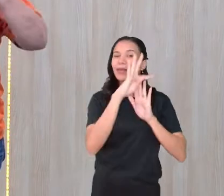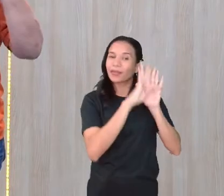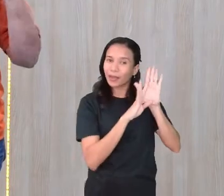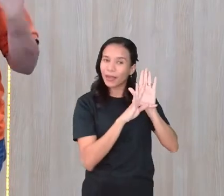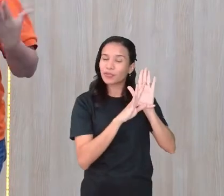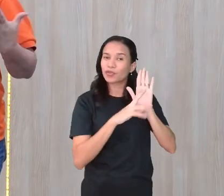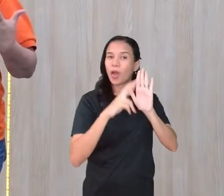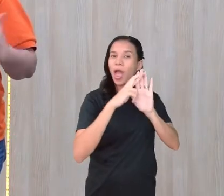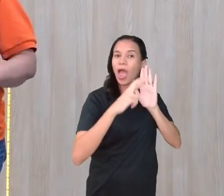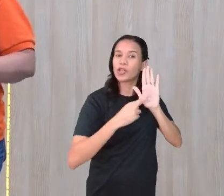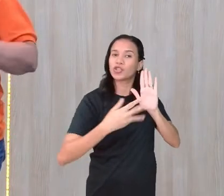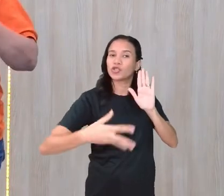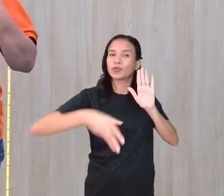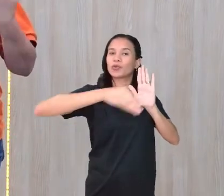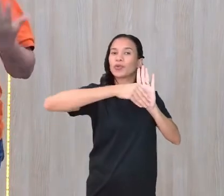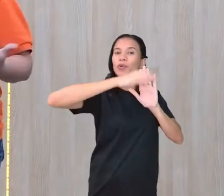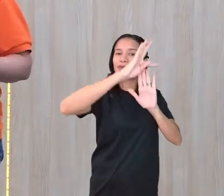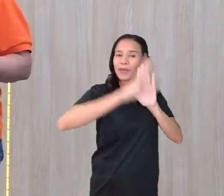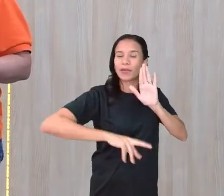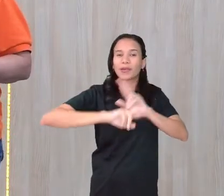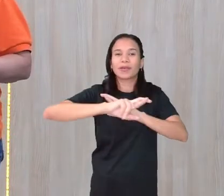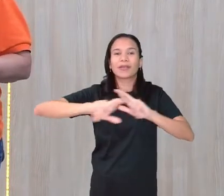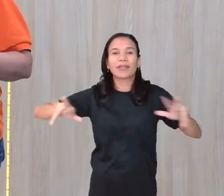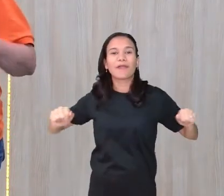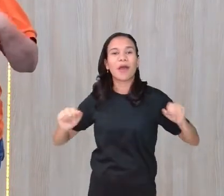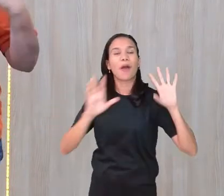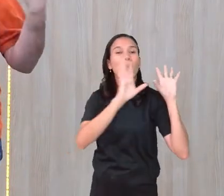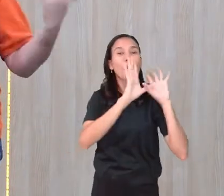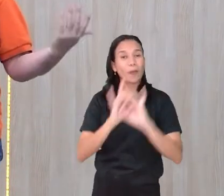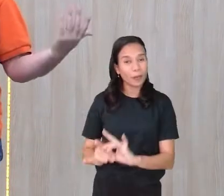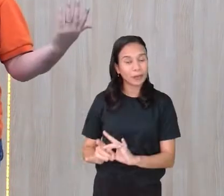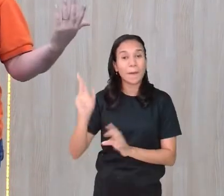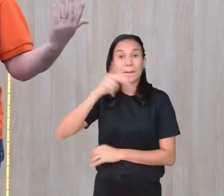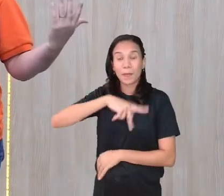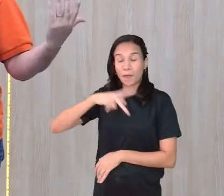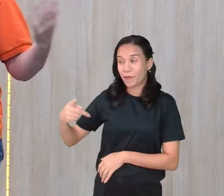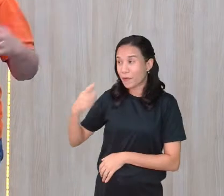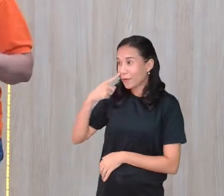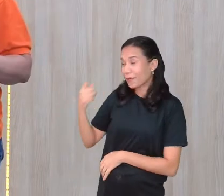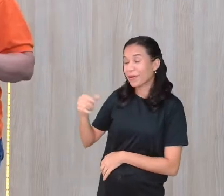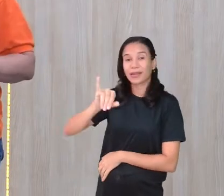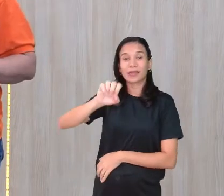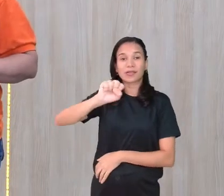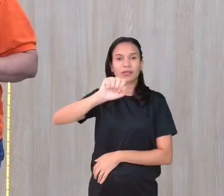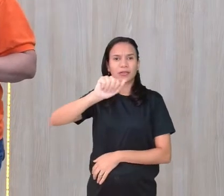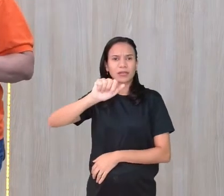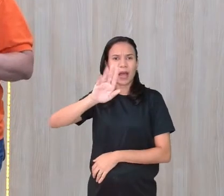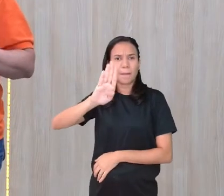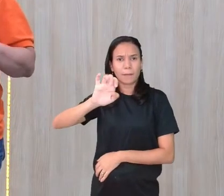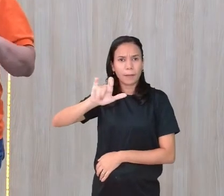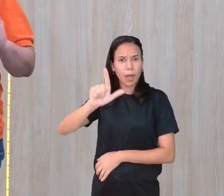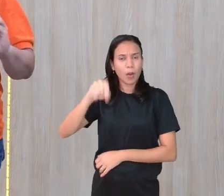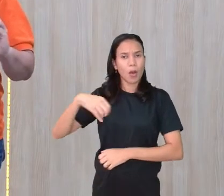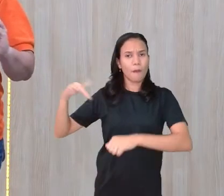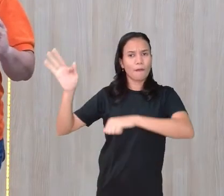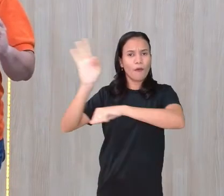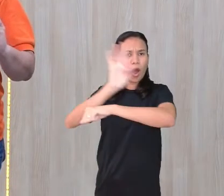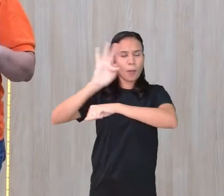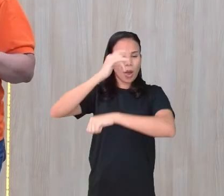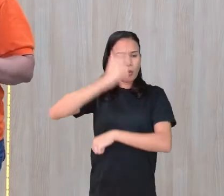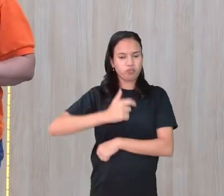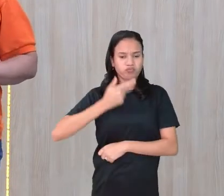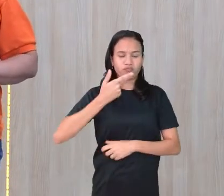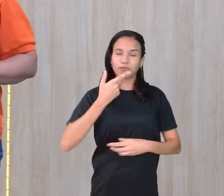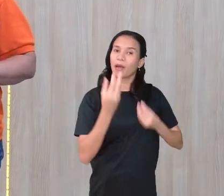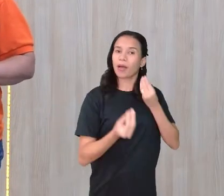é? Registro de texto nos seus diferentes contextos. Então, professora Isabel, não é? A forma, o jeito que eu falo